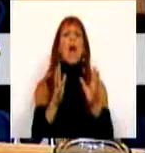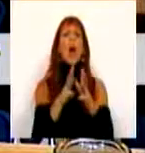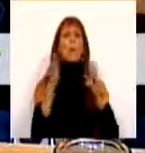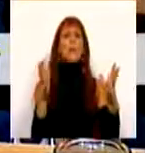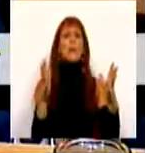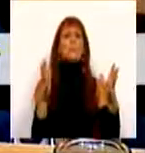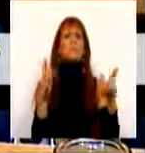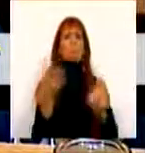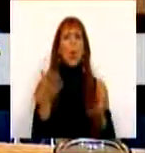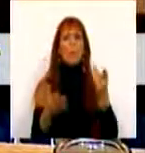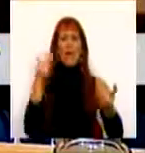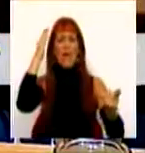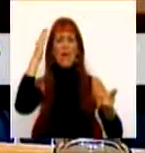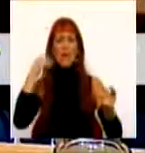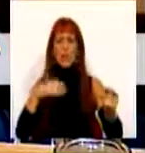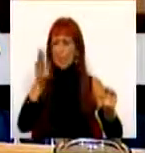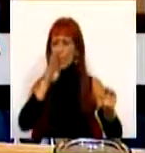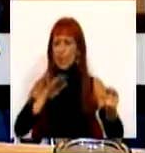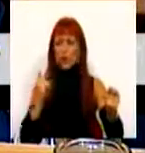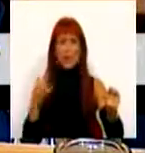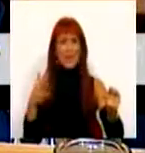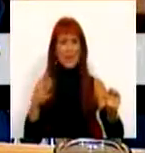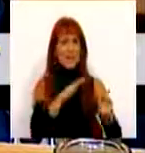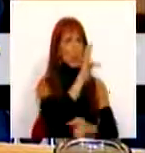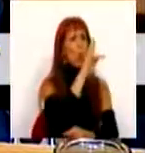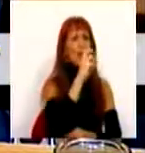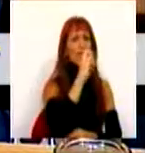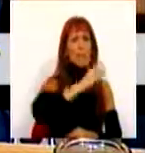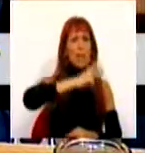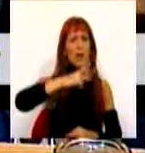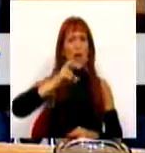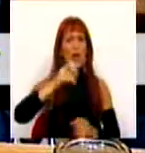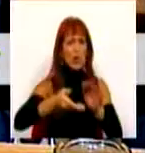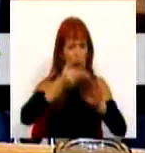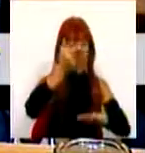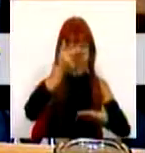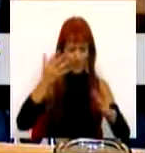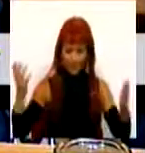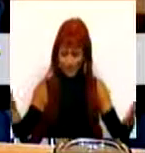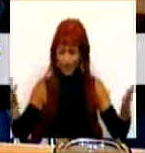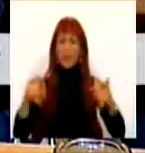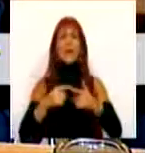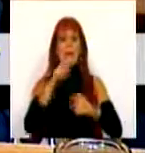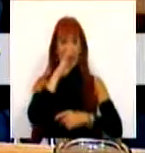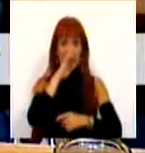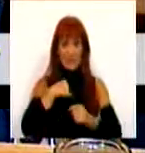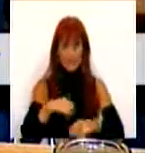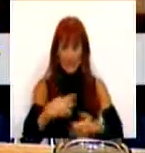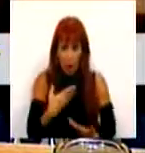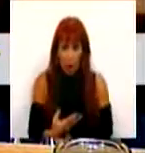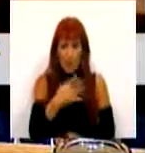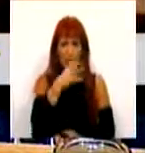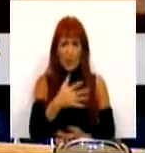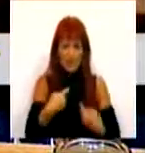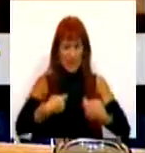aumenta relativamente à estimativa de execução para 2017 em 43 milhões de euros. Ora, se, como acabei de referir,